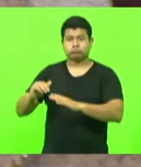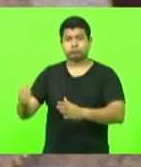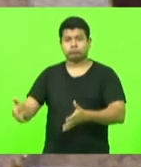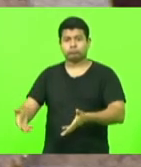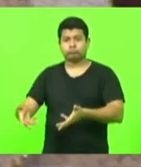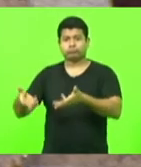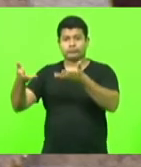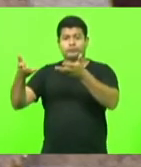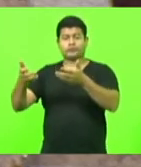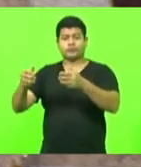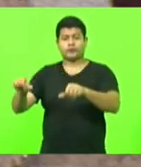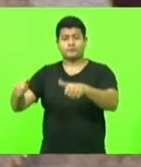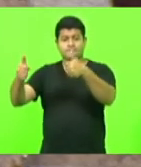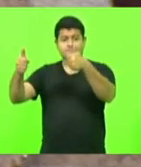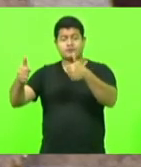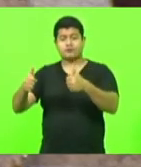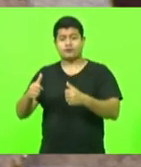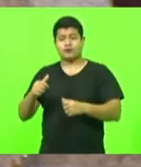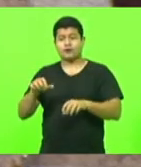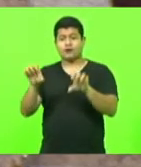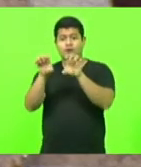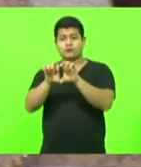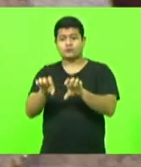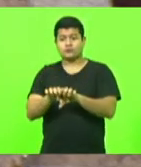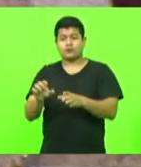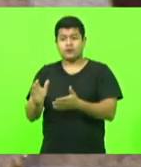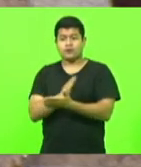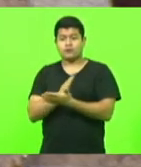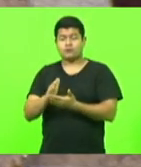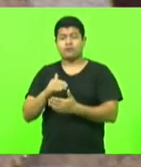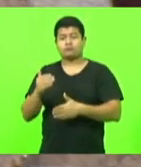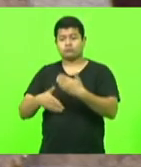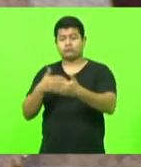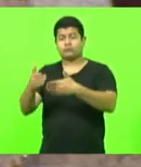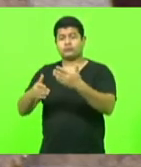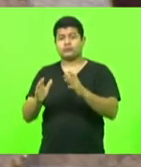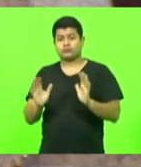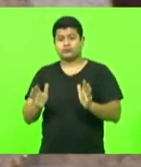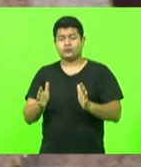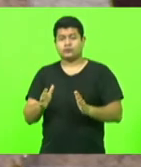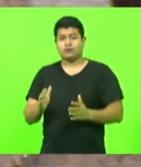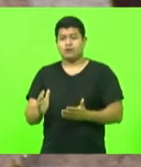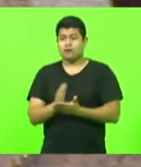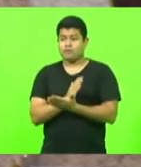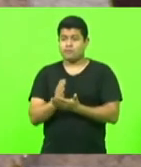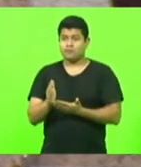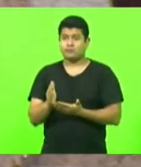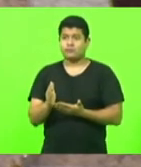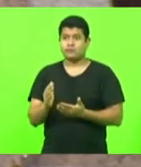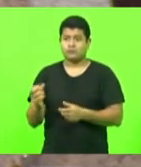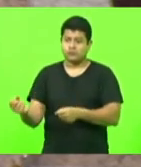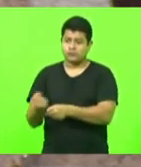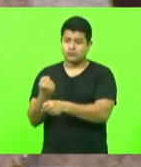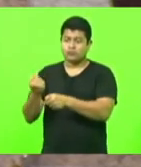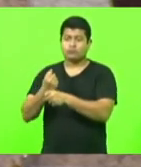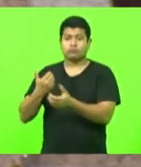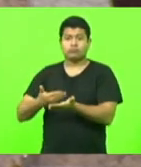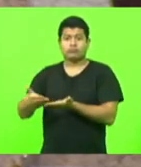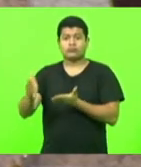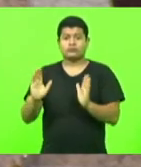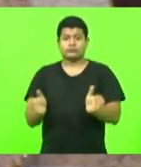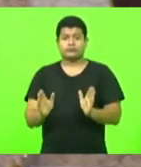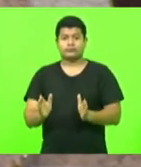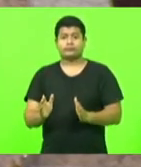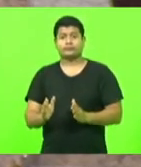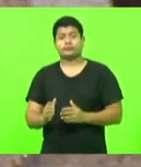infraestrutura. Algumas obras em andamento, outras que foram dadas início e